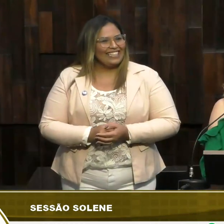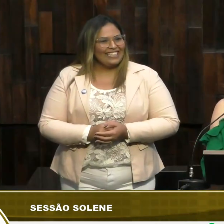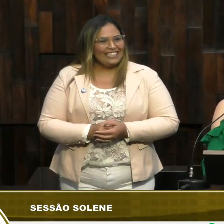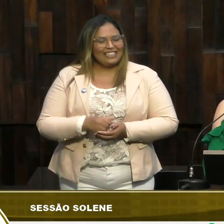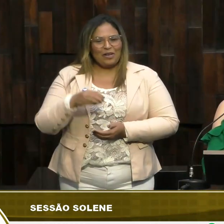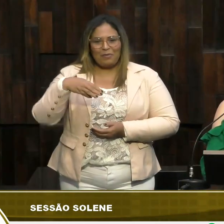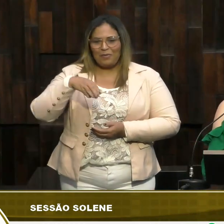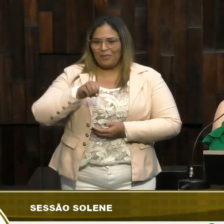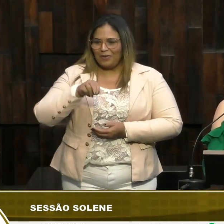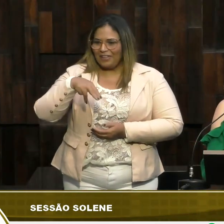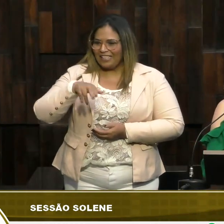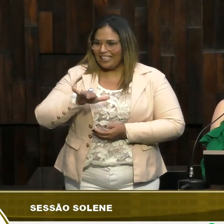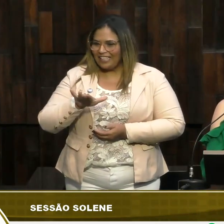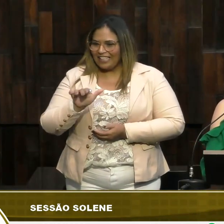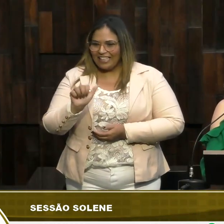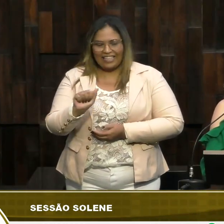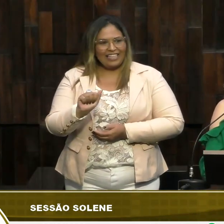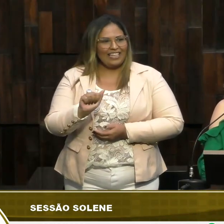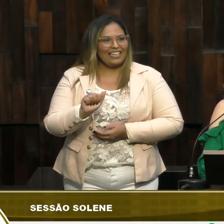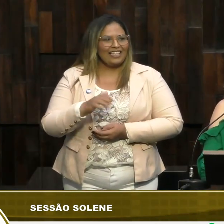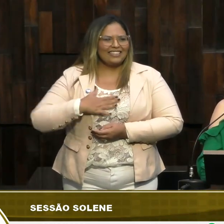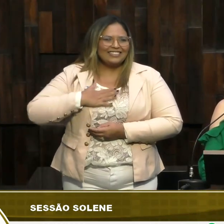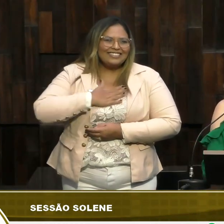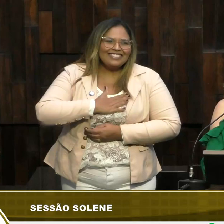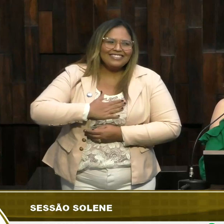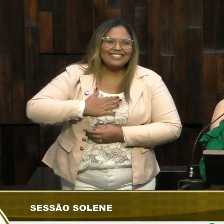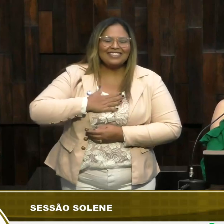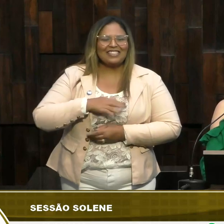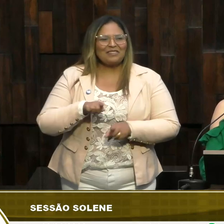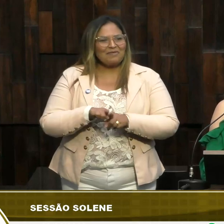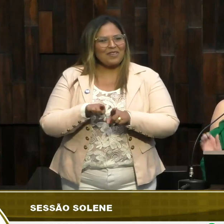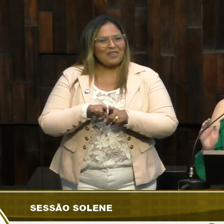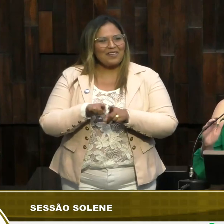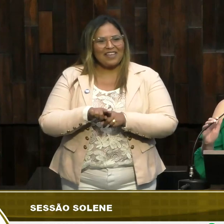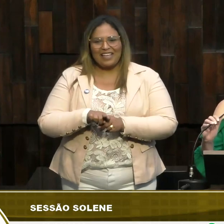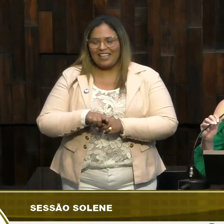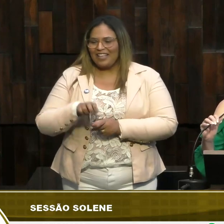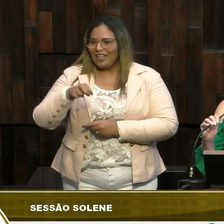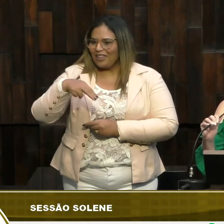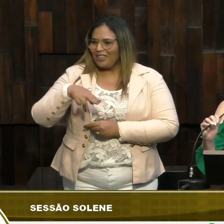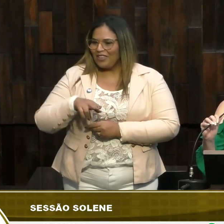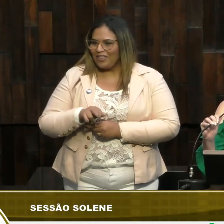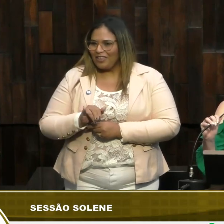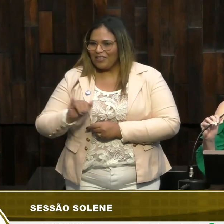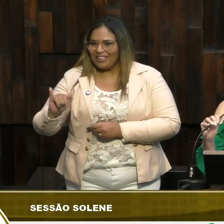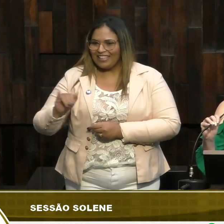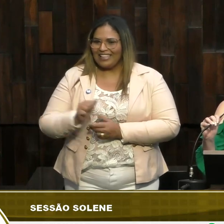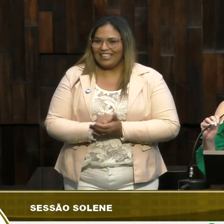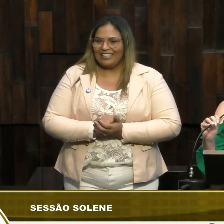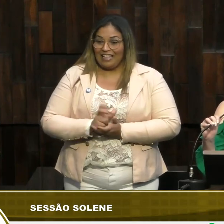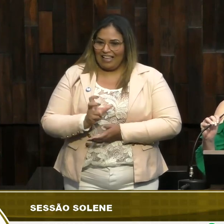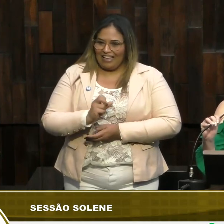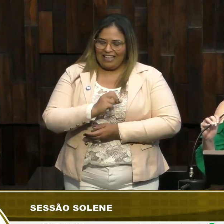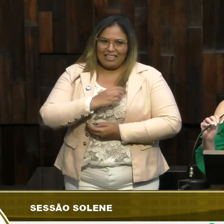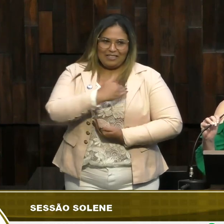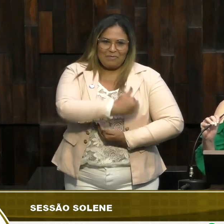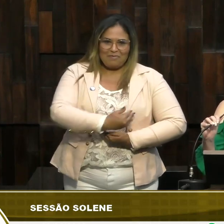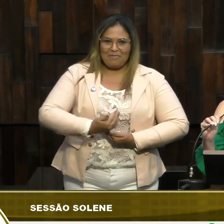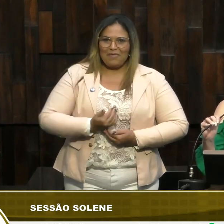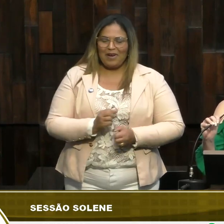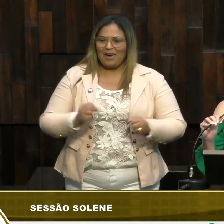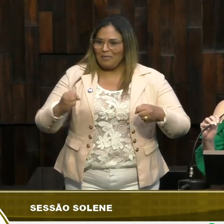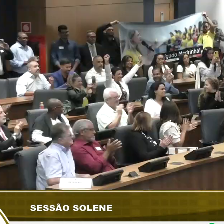Mônica Campos, querida de Nova Iguaçu, acabou de se recuperar de um câncer de mama, está